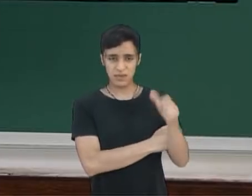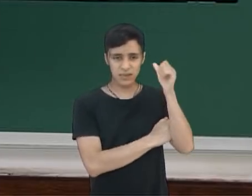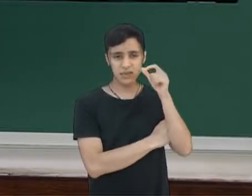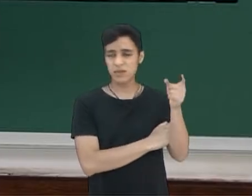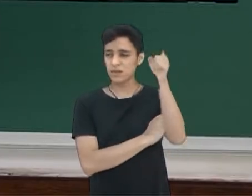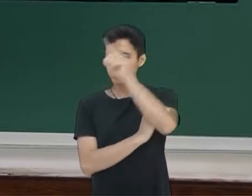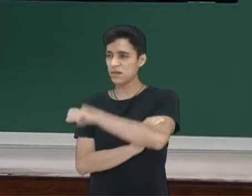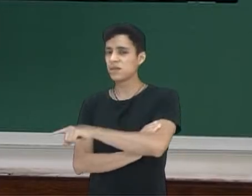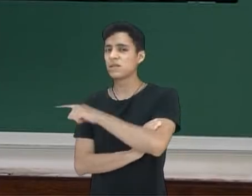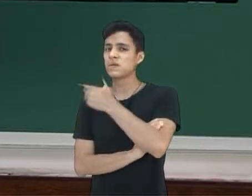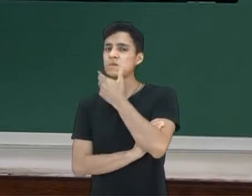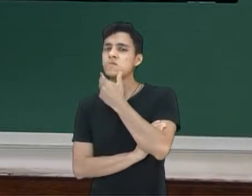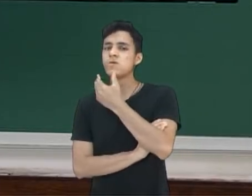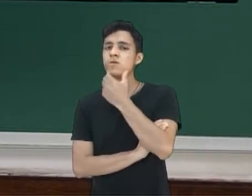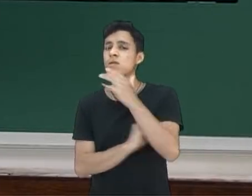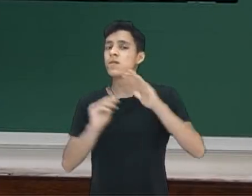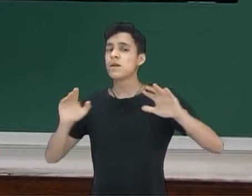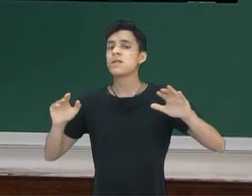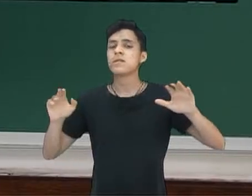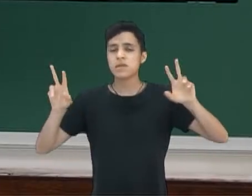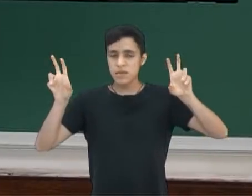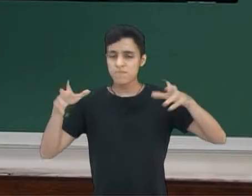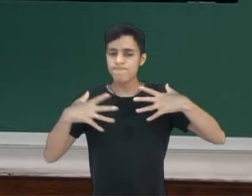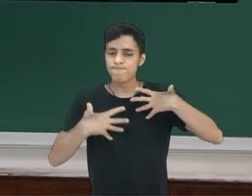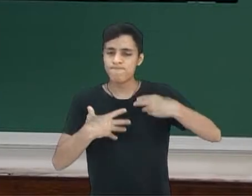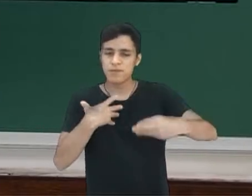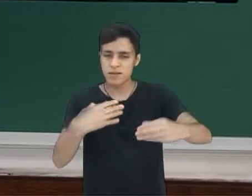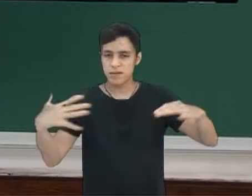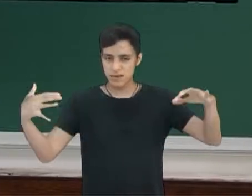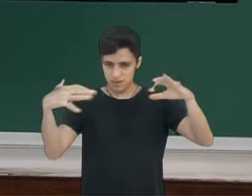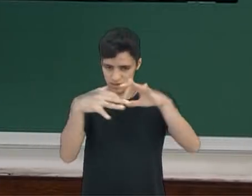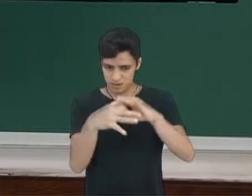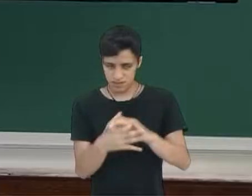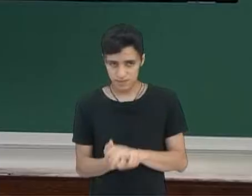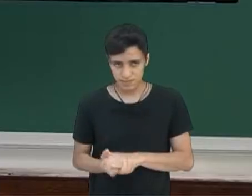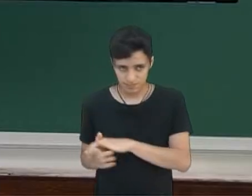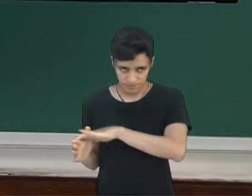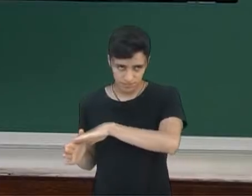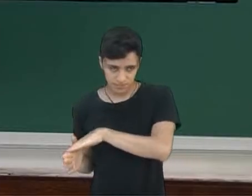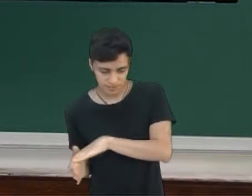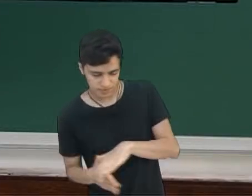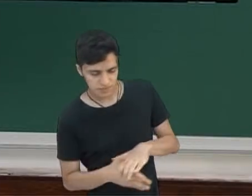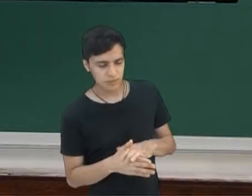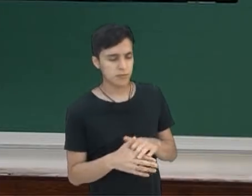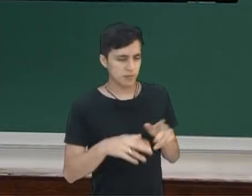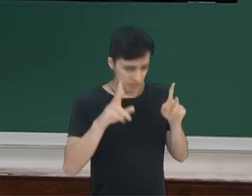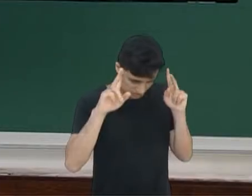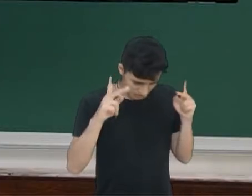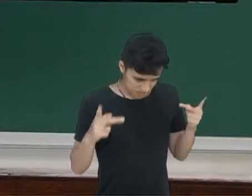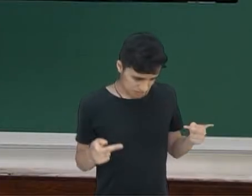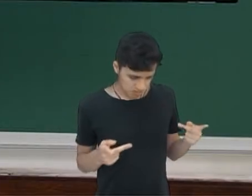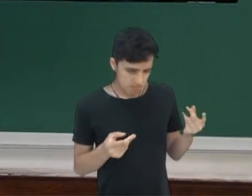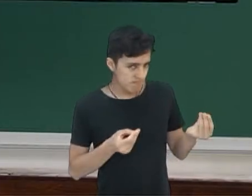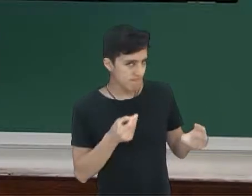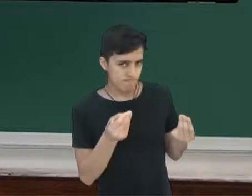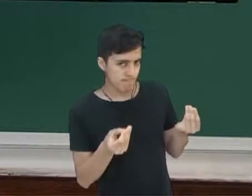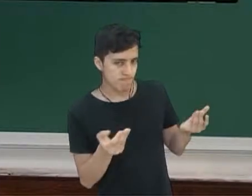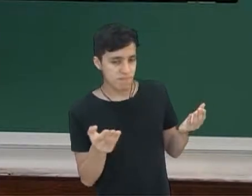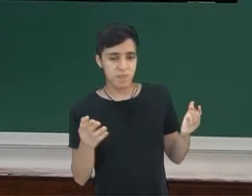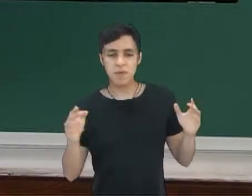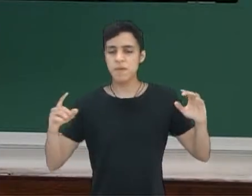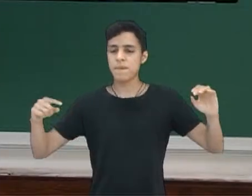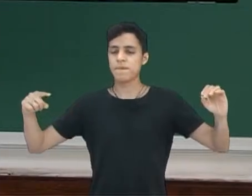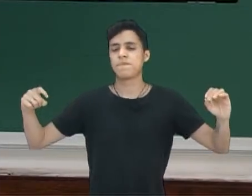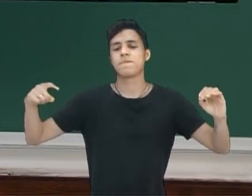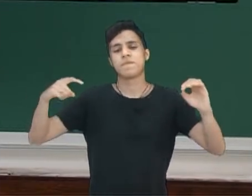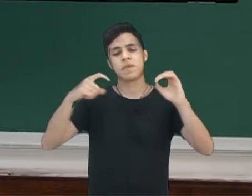e feminina, certo? E na reprodução humana, quando esses gametas se encontram, a